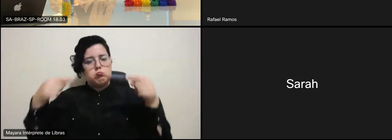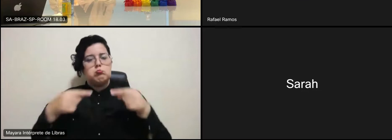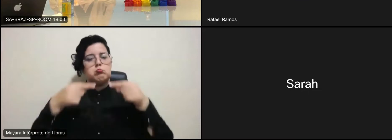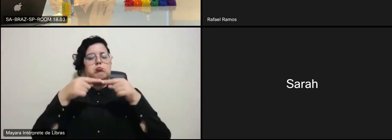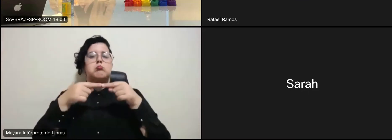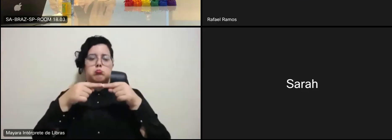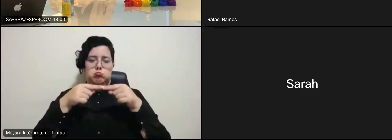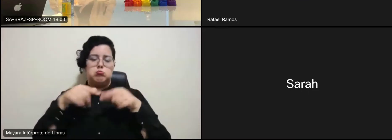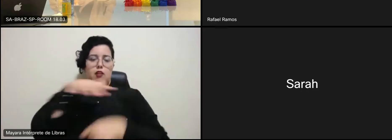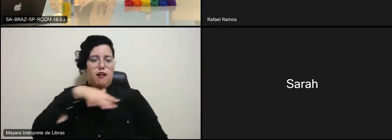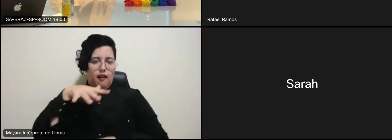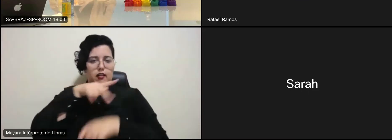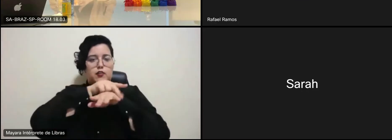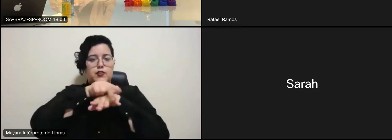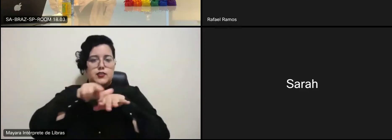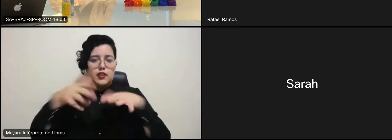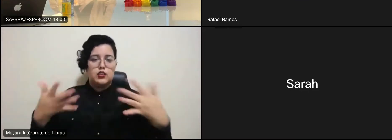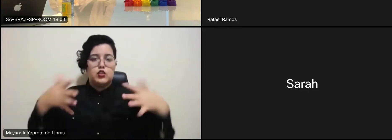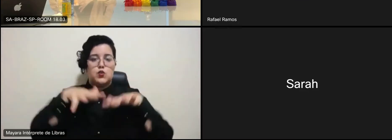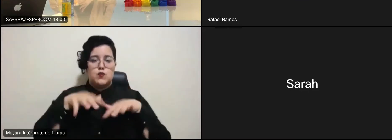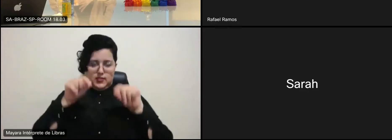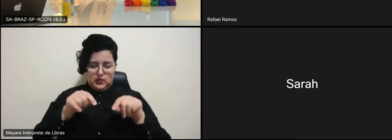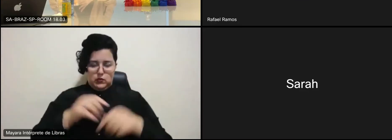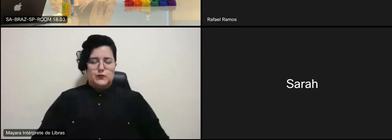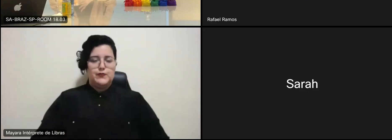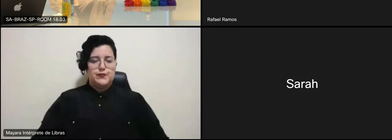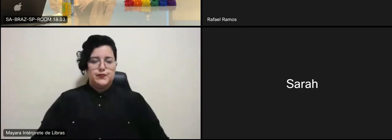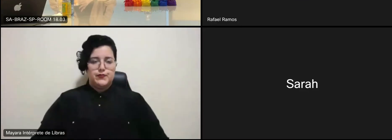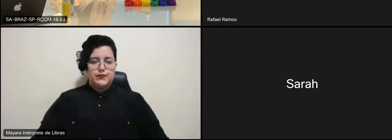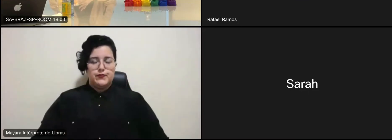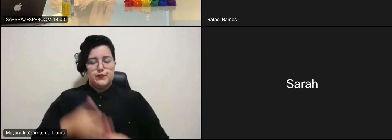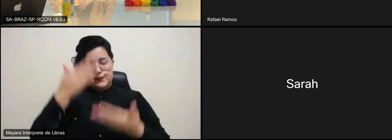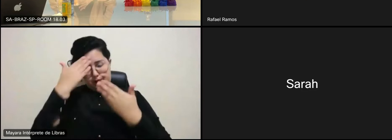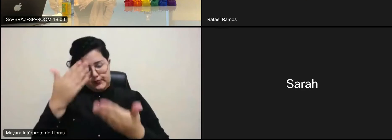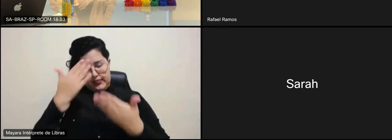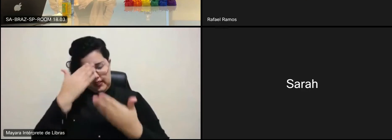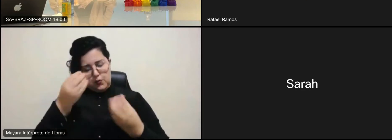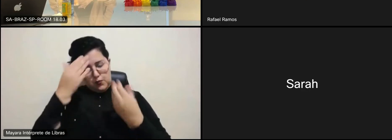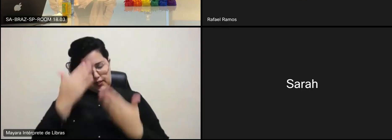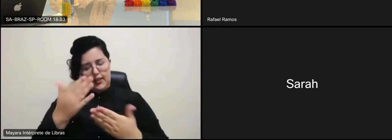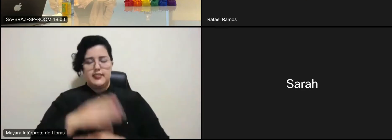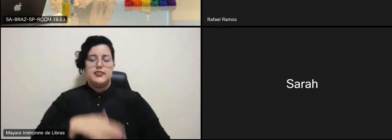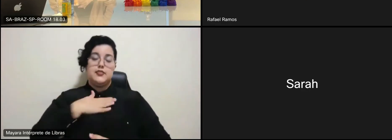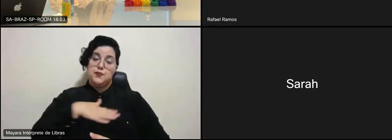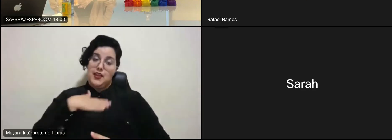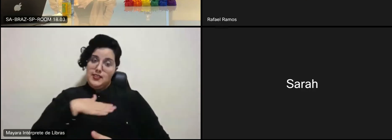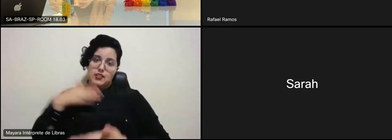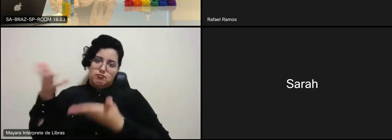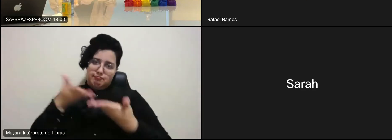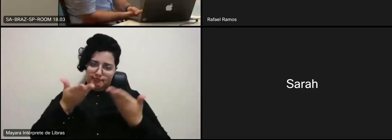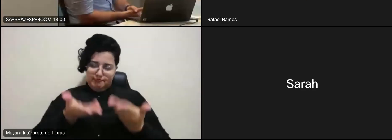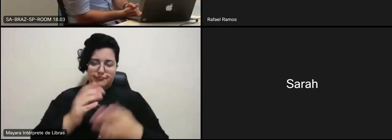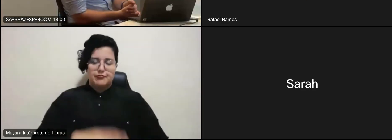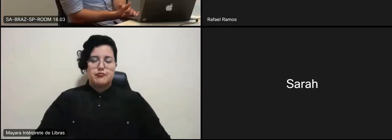frentes de diversidade e inclusão na AXA Seguros, né? Obrigado, Cauê. Muito obrigado, Fabio. Um prazer te receber aqui. E